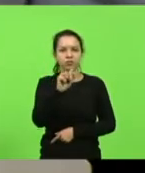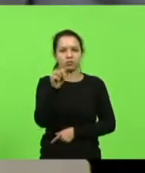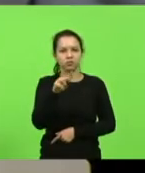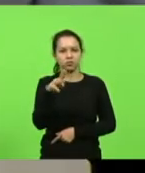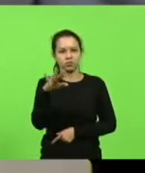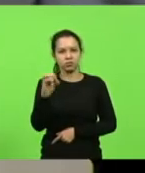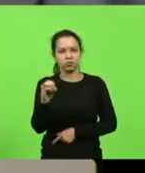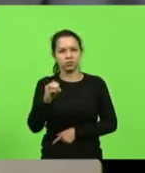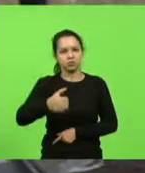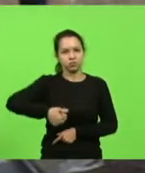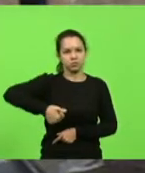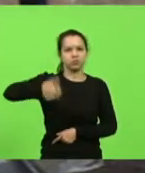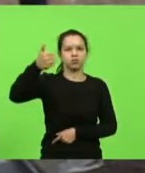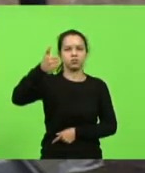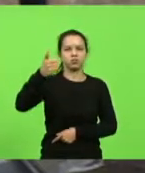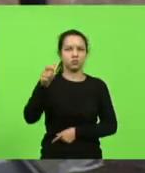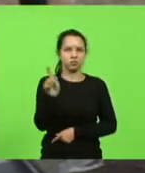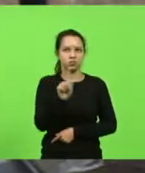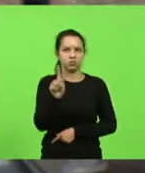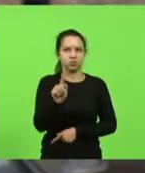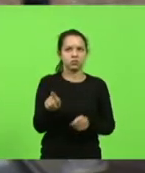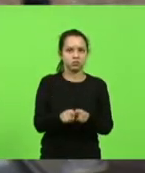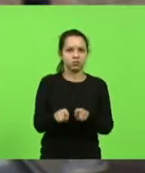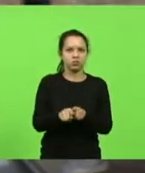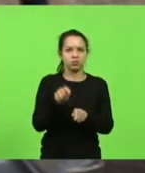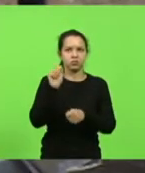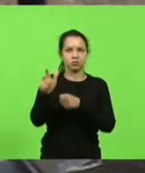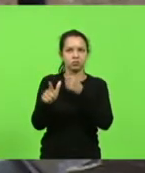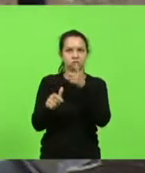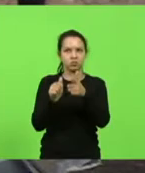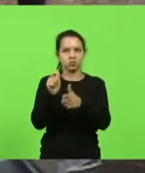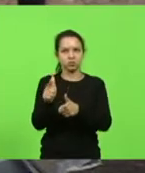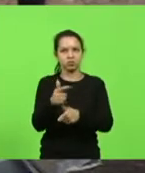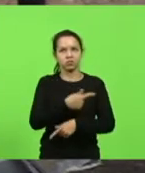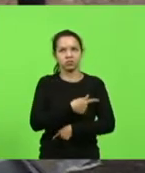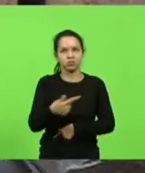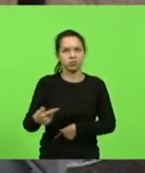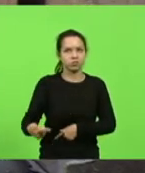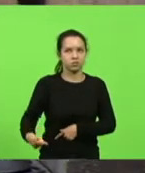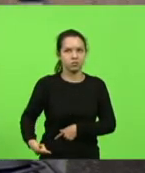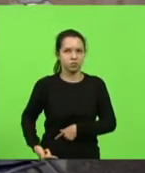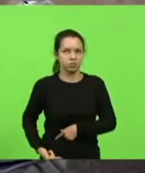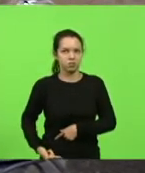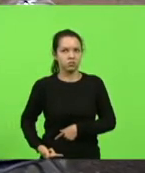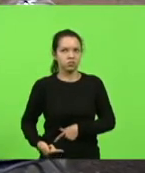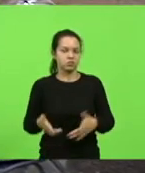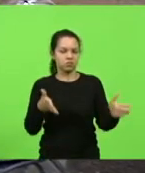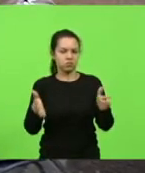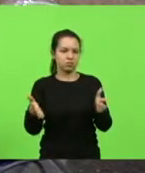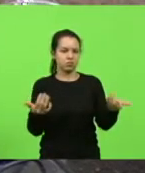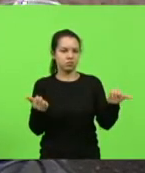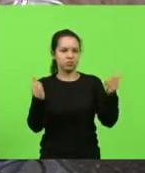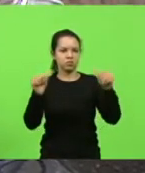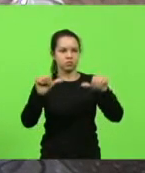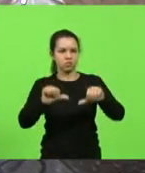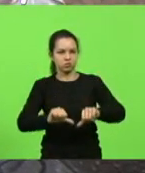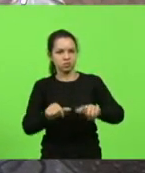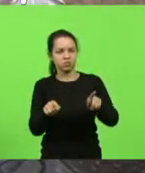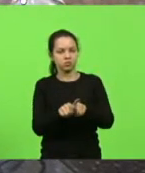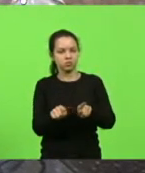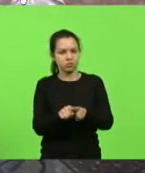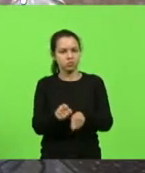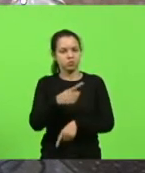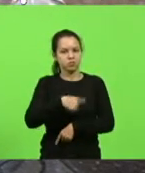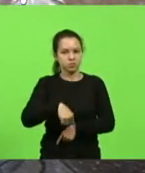melhores, mas também criticar o governo desta forma, em meio a um caos, e ainda assim nós temos